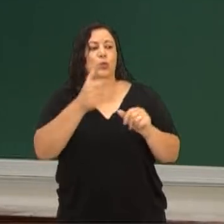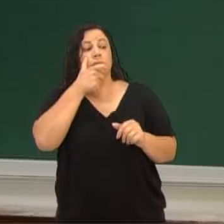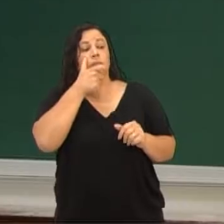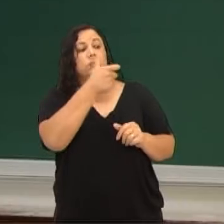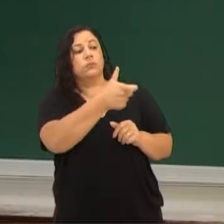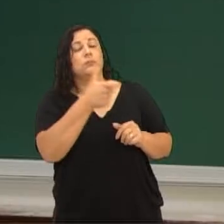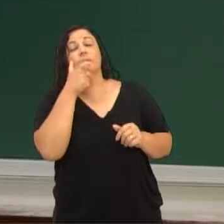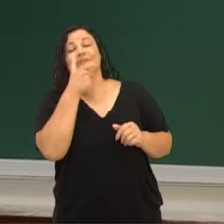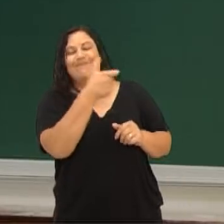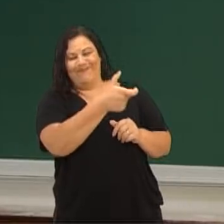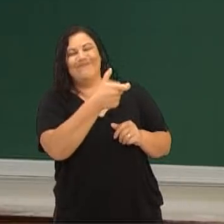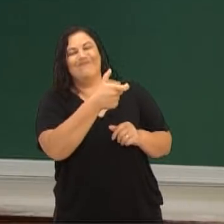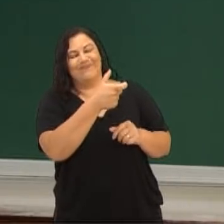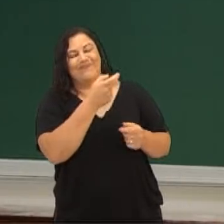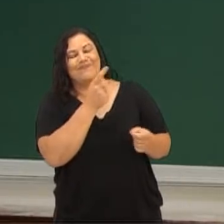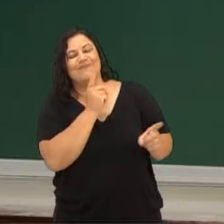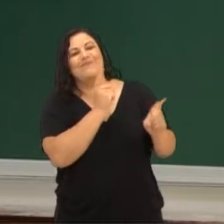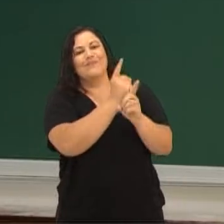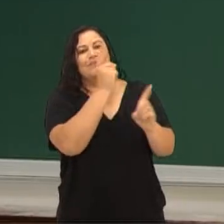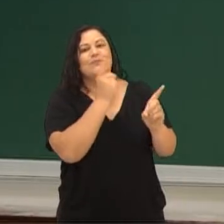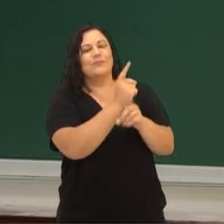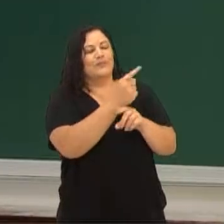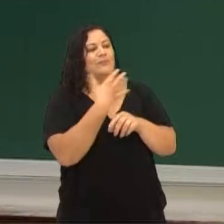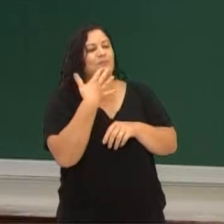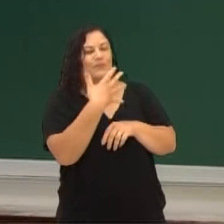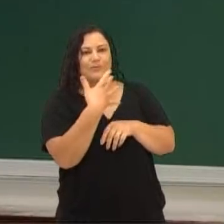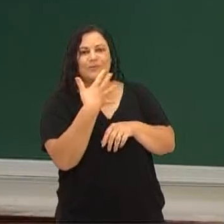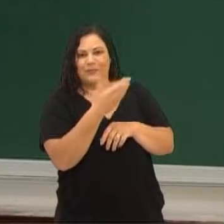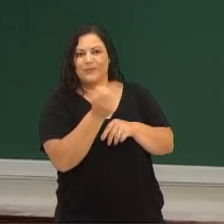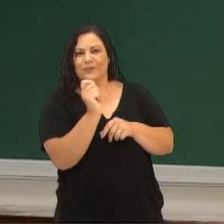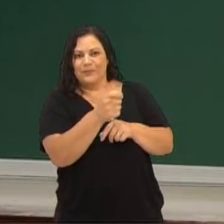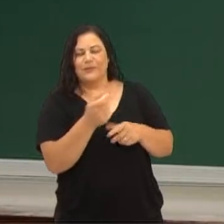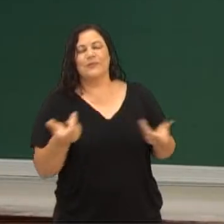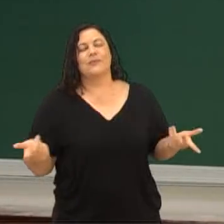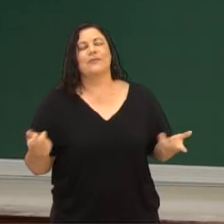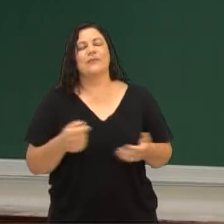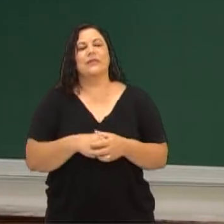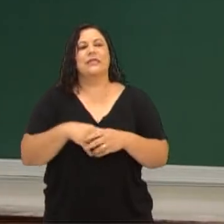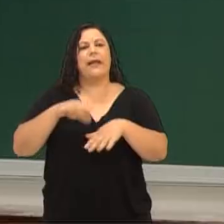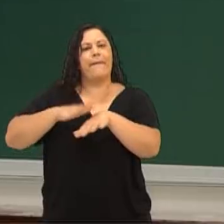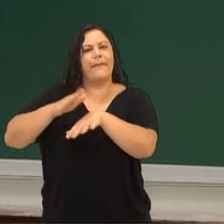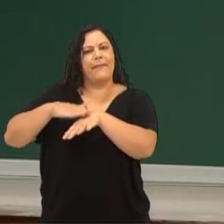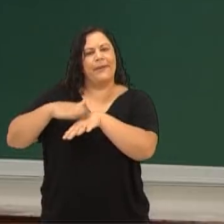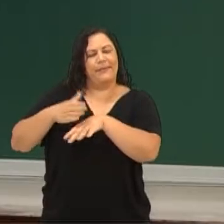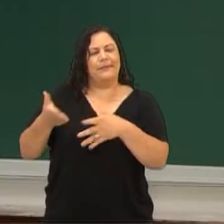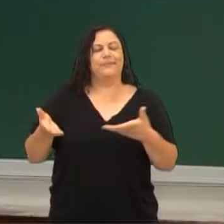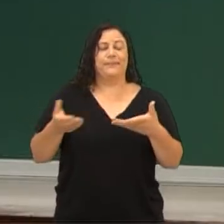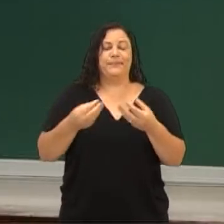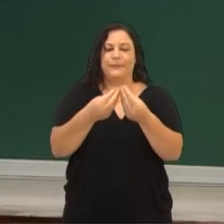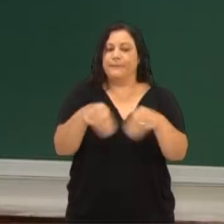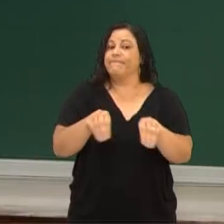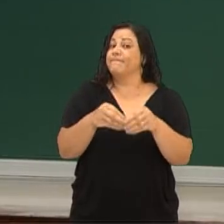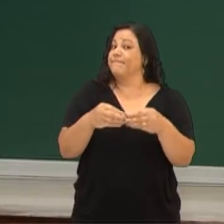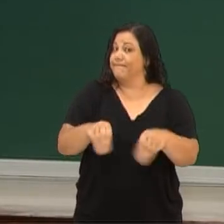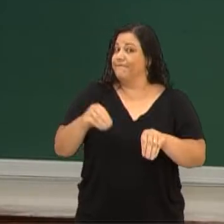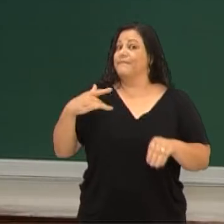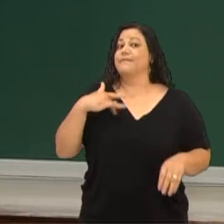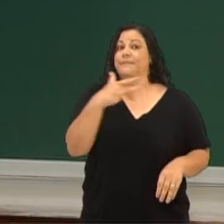lá e encontrar o seu tesouro. Então a mineração artesanal é muito praticada, de forma precária, prejudicial à